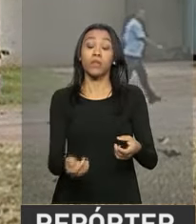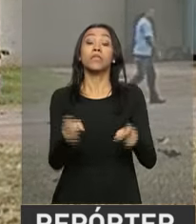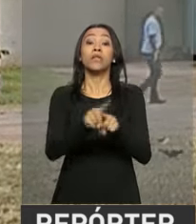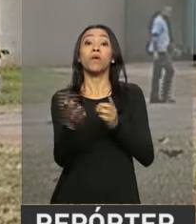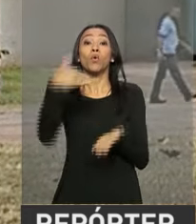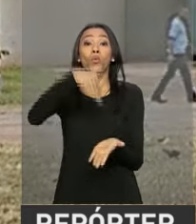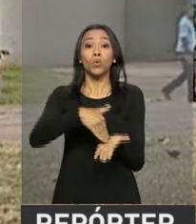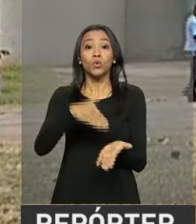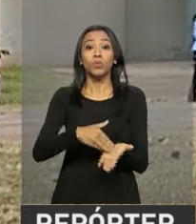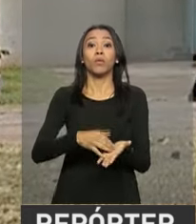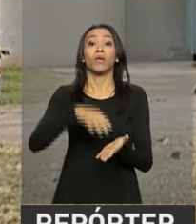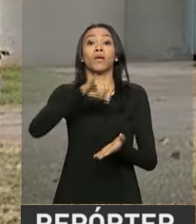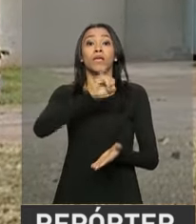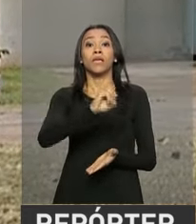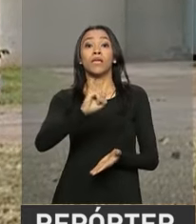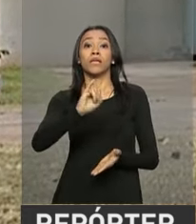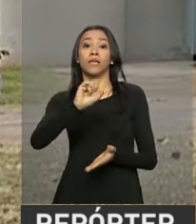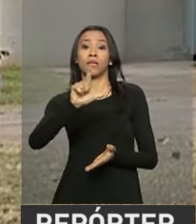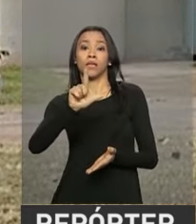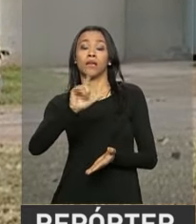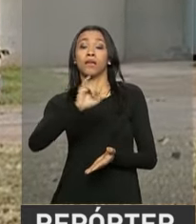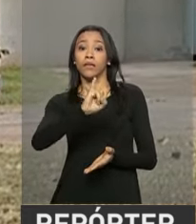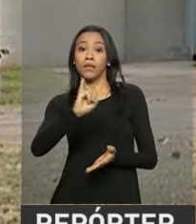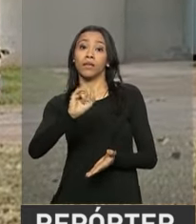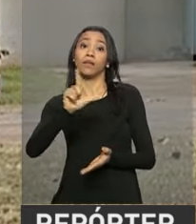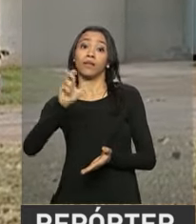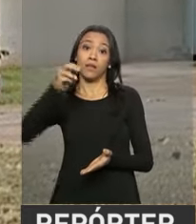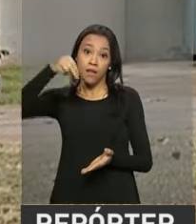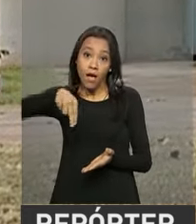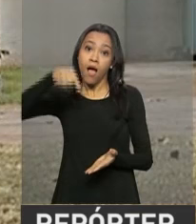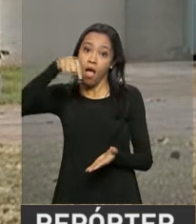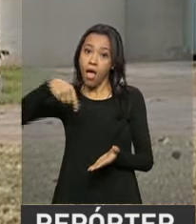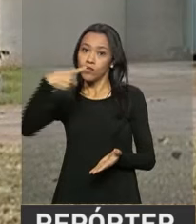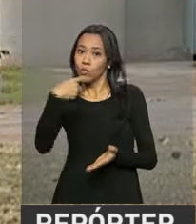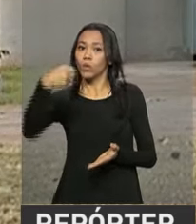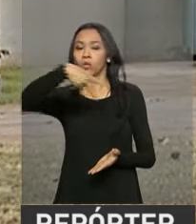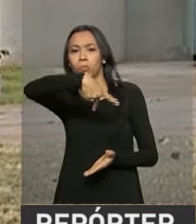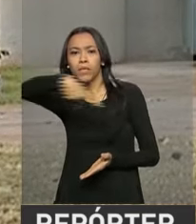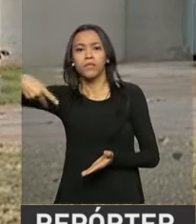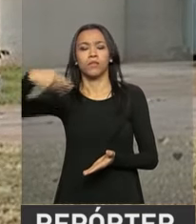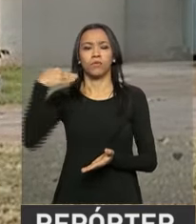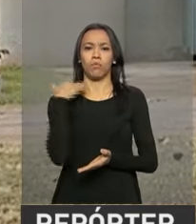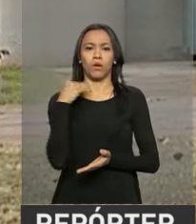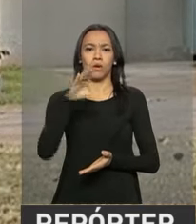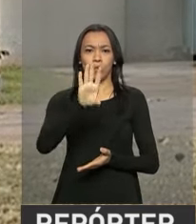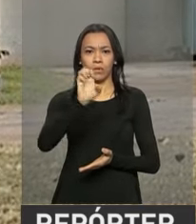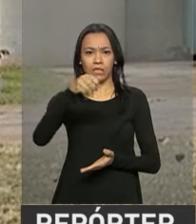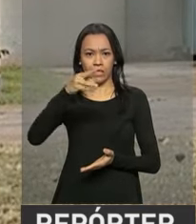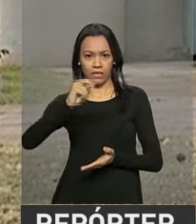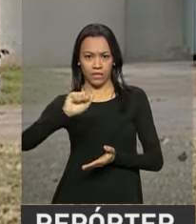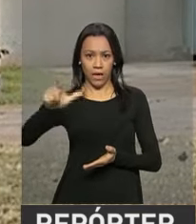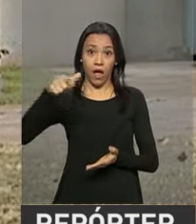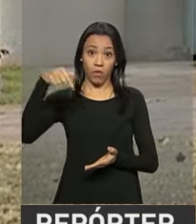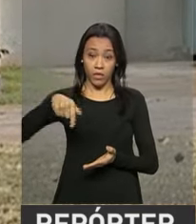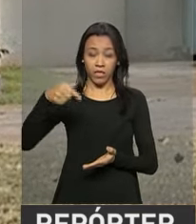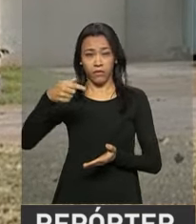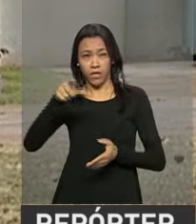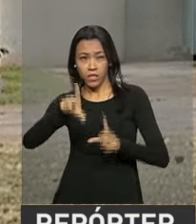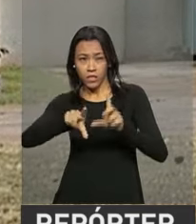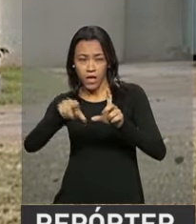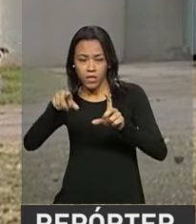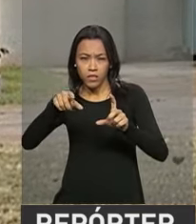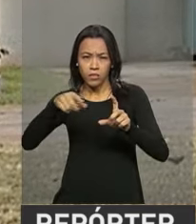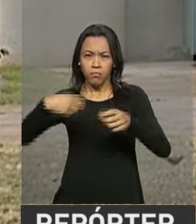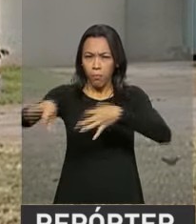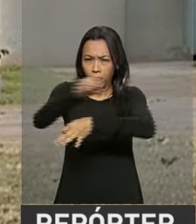nome de Ilan Goldfine como presidente do Banco Central. esse cargo que comanda a define as políticas monetárias e